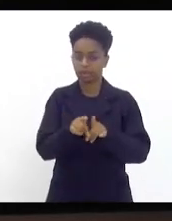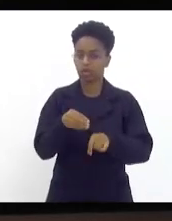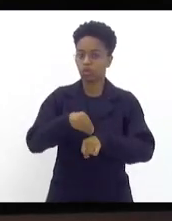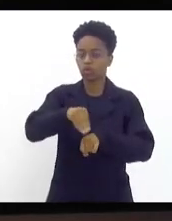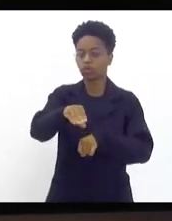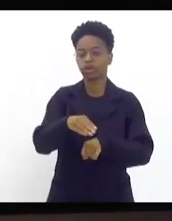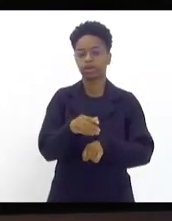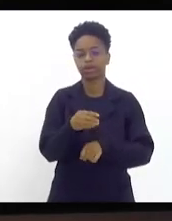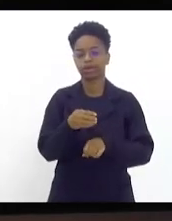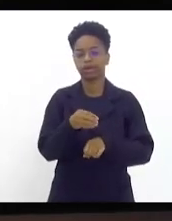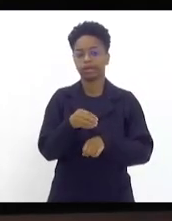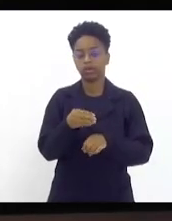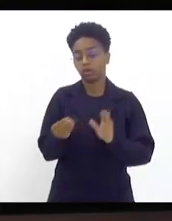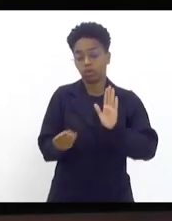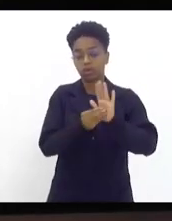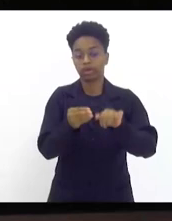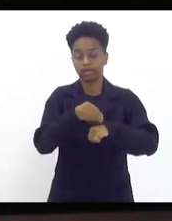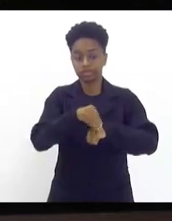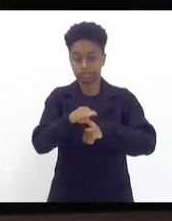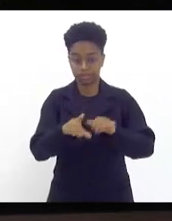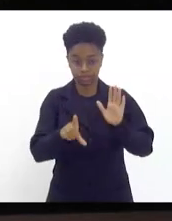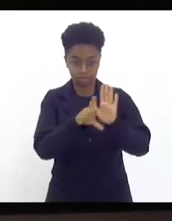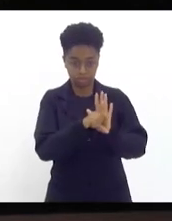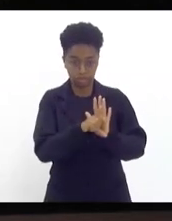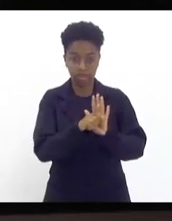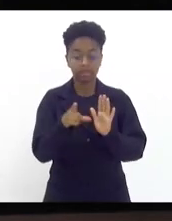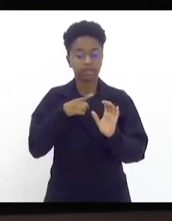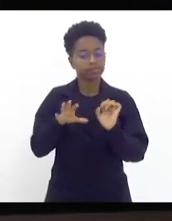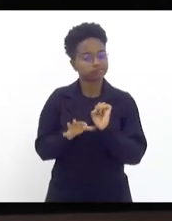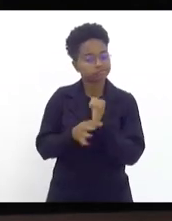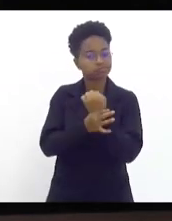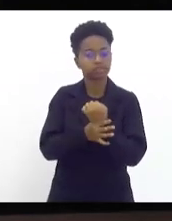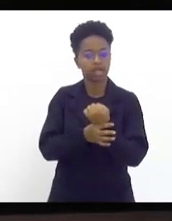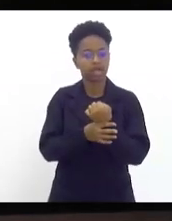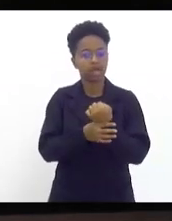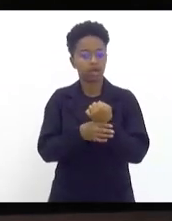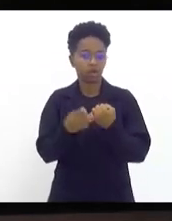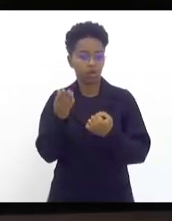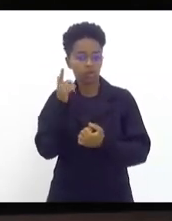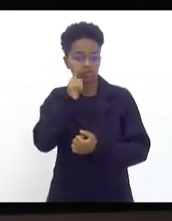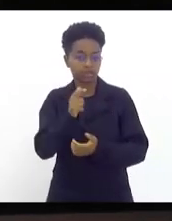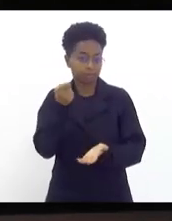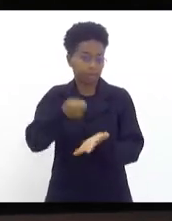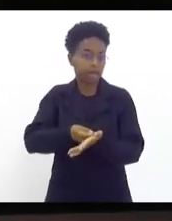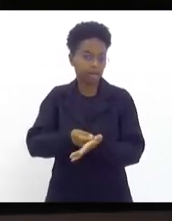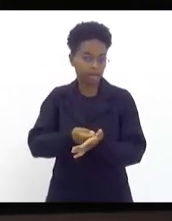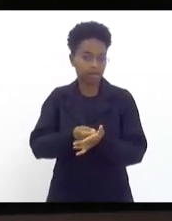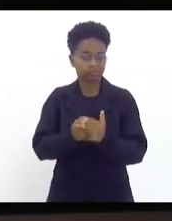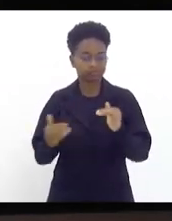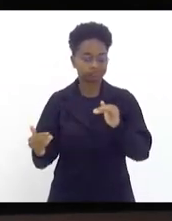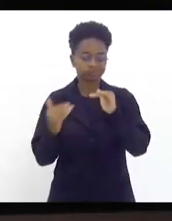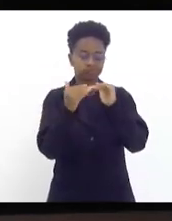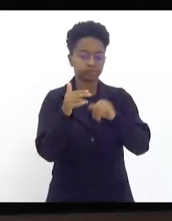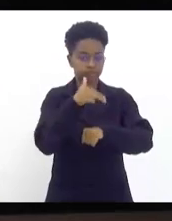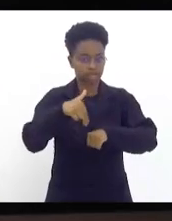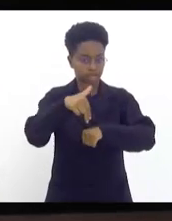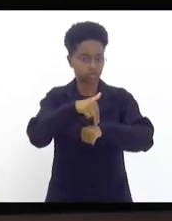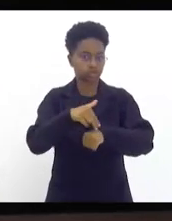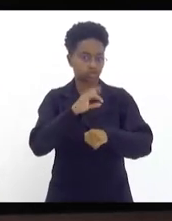indicação Legislativa aqui que dispõe sobre a garantia do piso Nacional do magistério no estado do Rio de Janeiro então